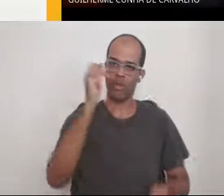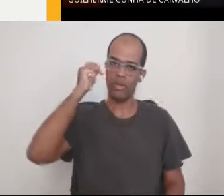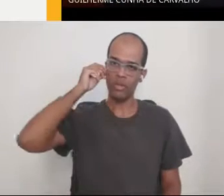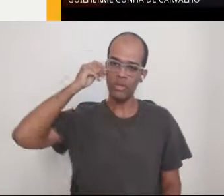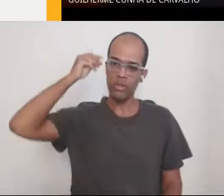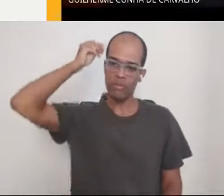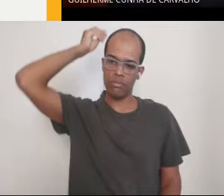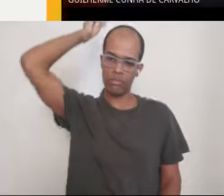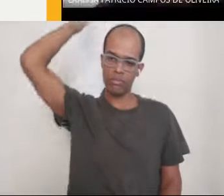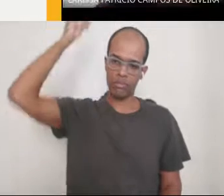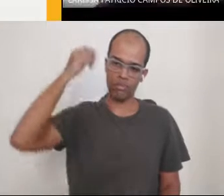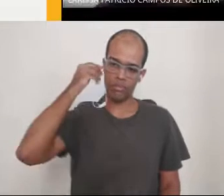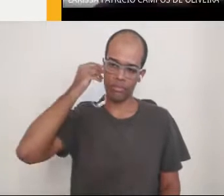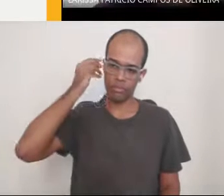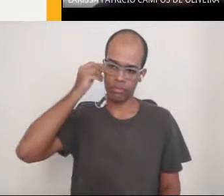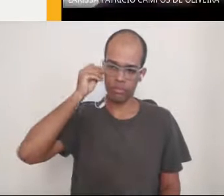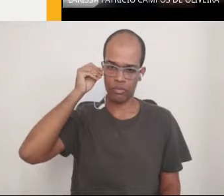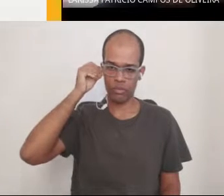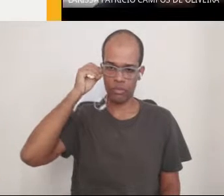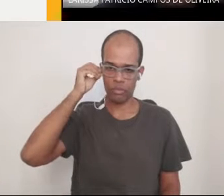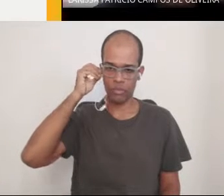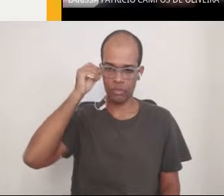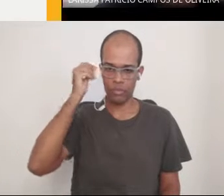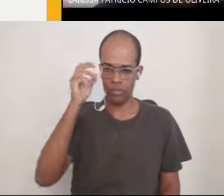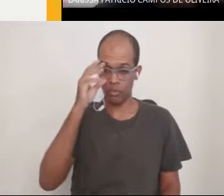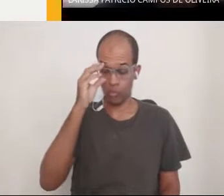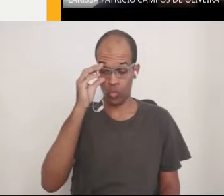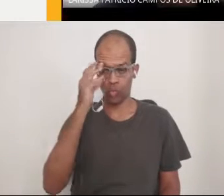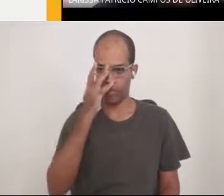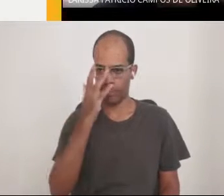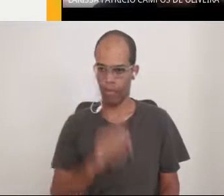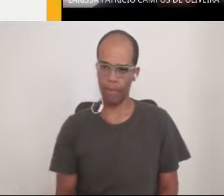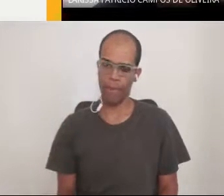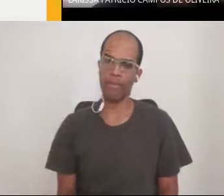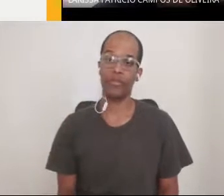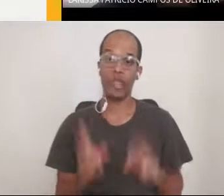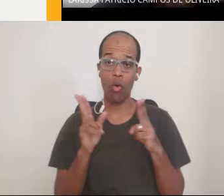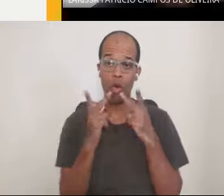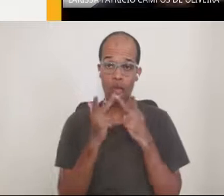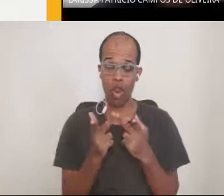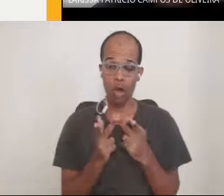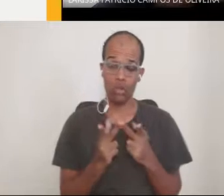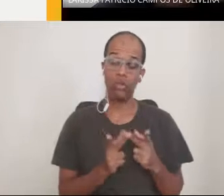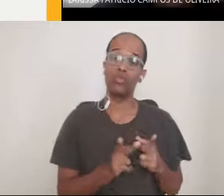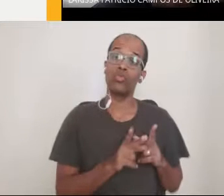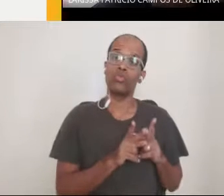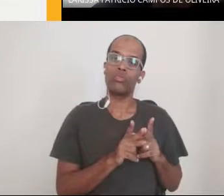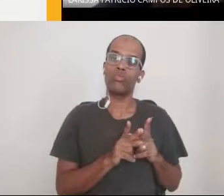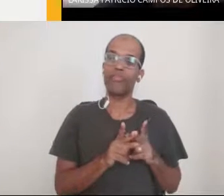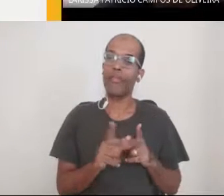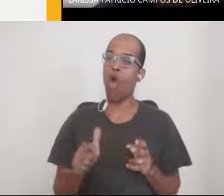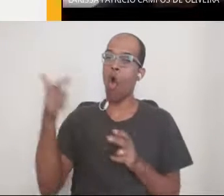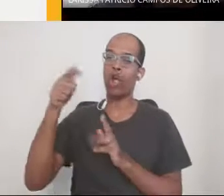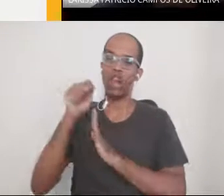né? Isso. Como nós falamos, né? Não interrompa a rotina de estudos com outras